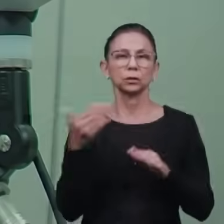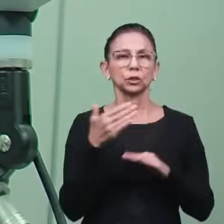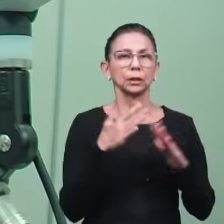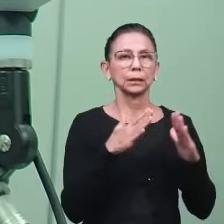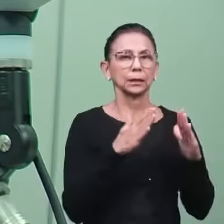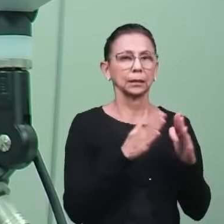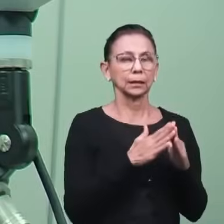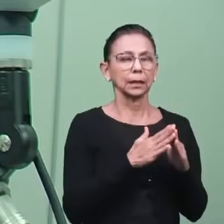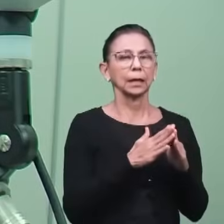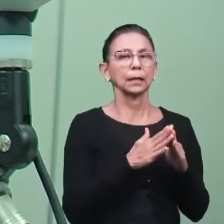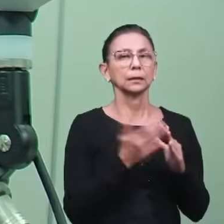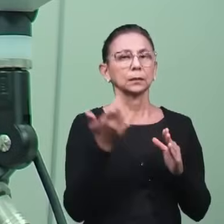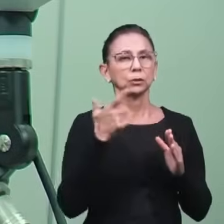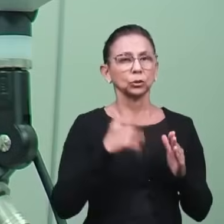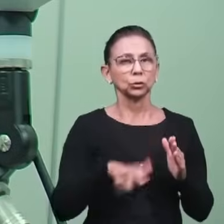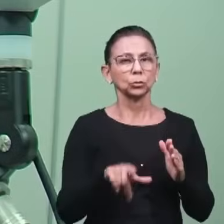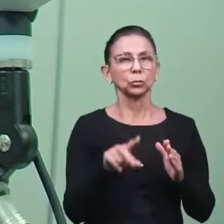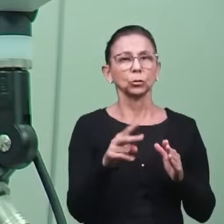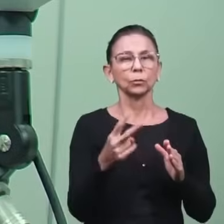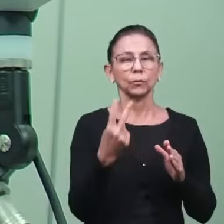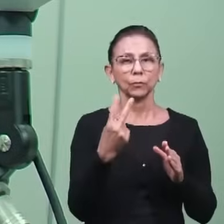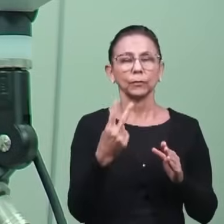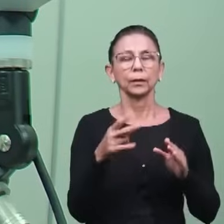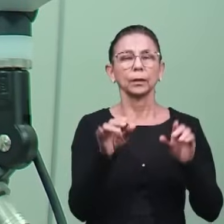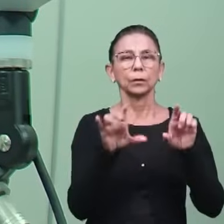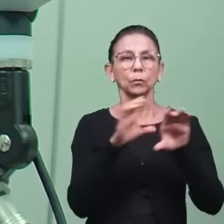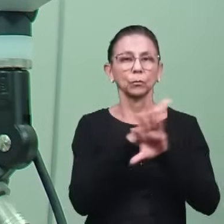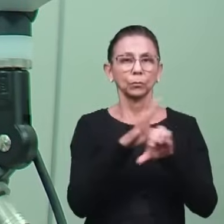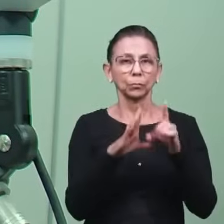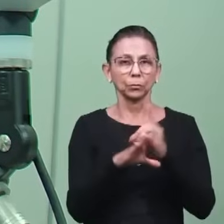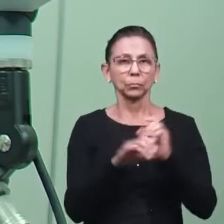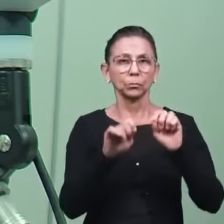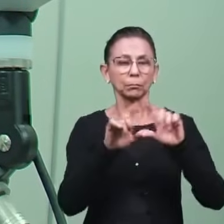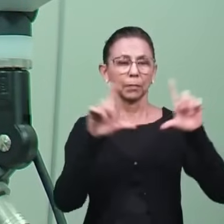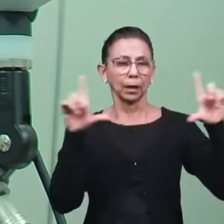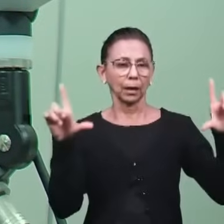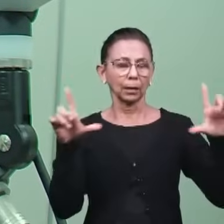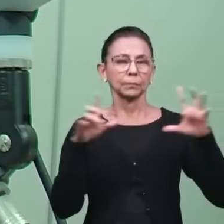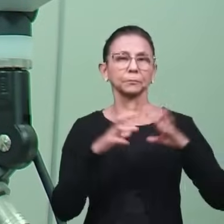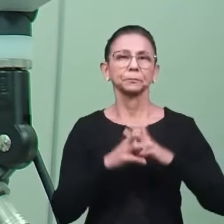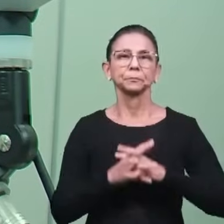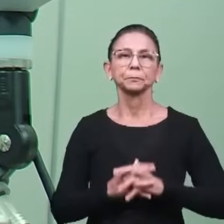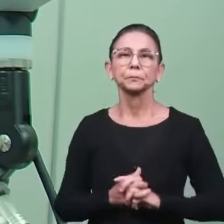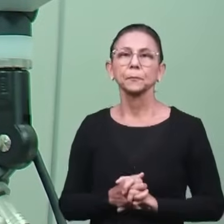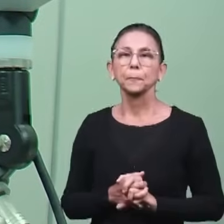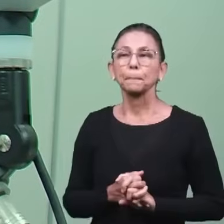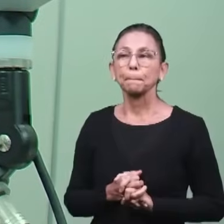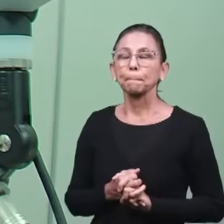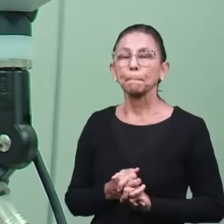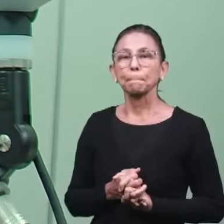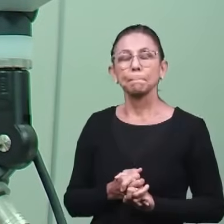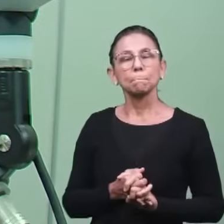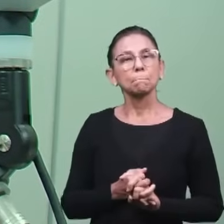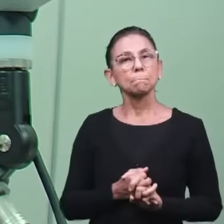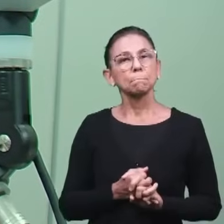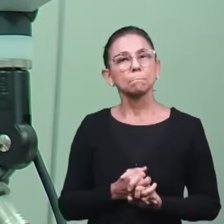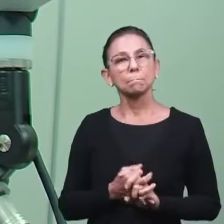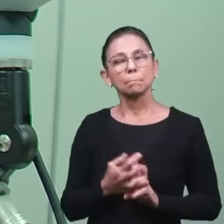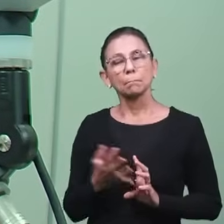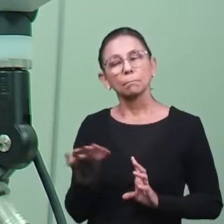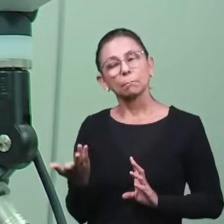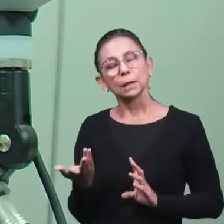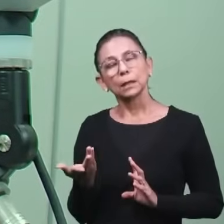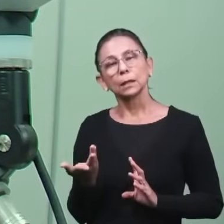Qual é a importância do trabalho, senhoras, no contexto da obra? E aqui, se você